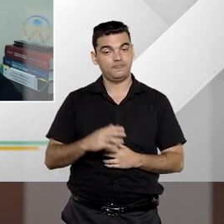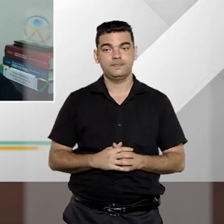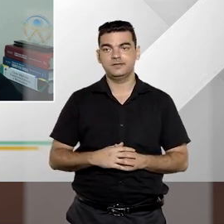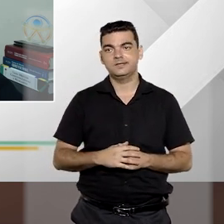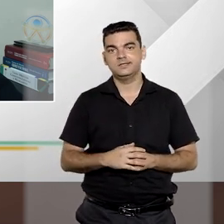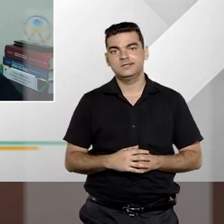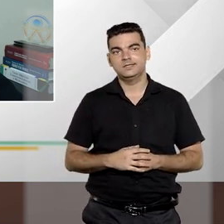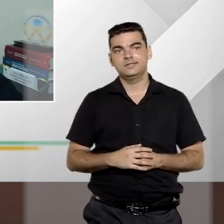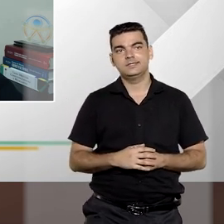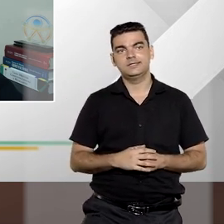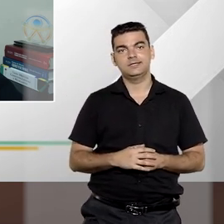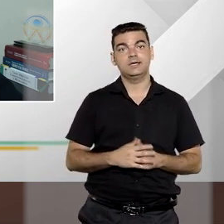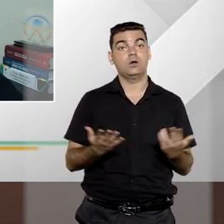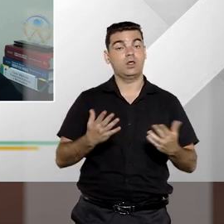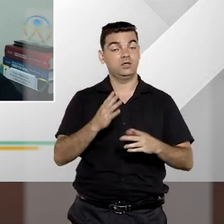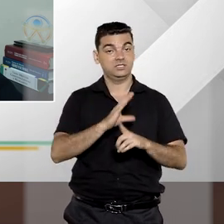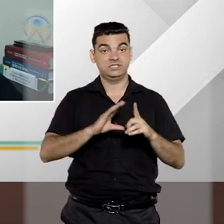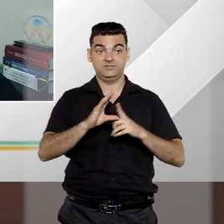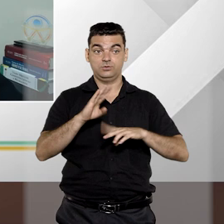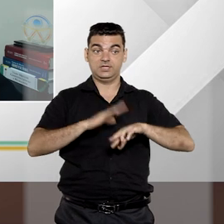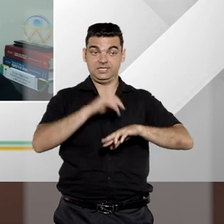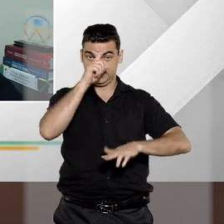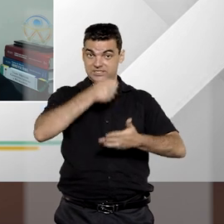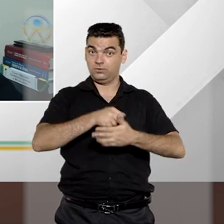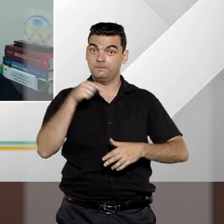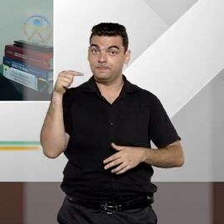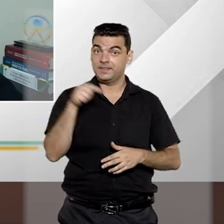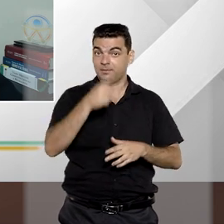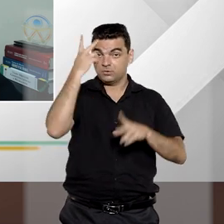Fátima, assim, a capacidade civil,